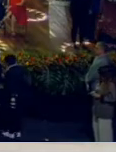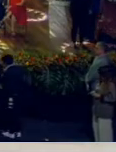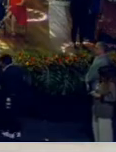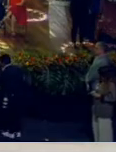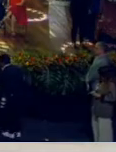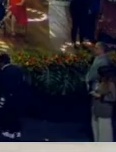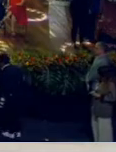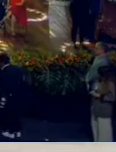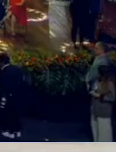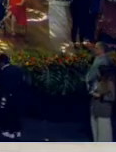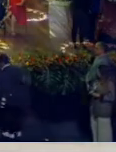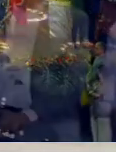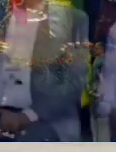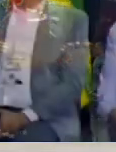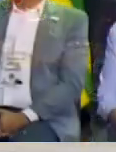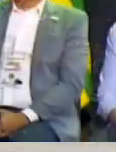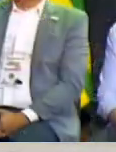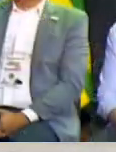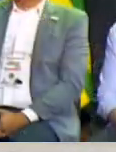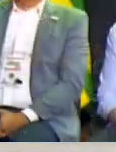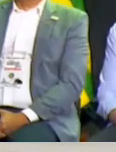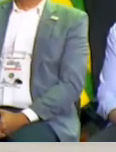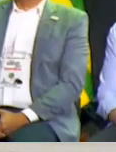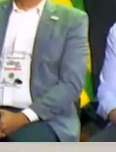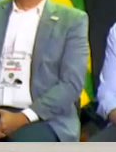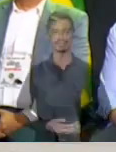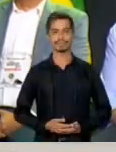com os órgãos federais. Só para vocês terem uma ideia,